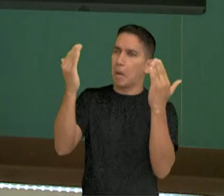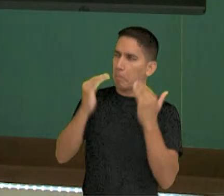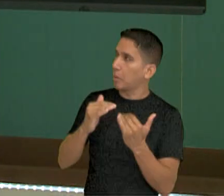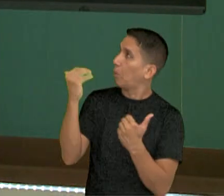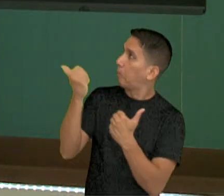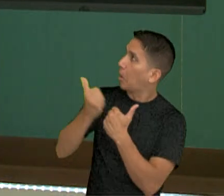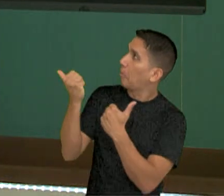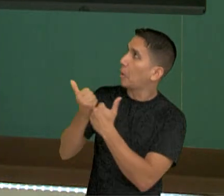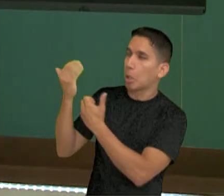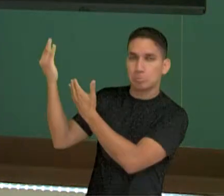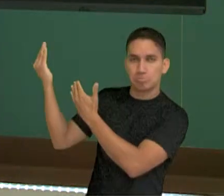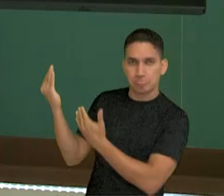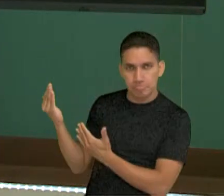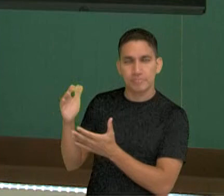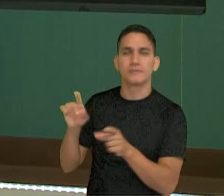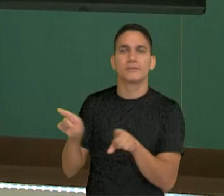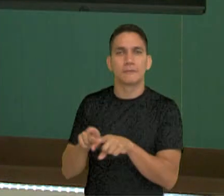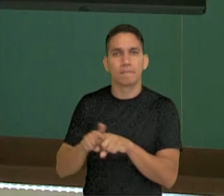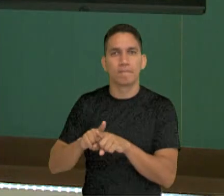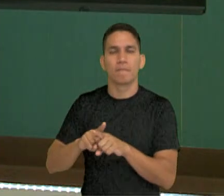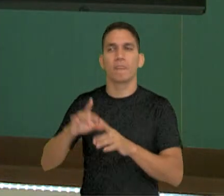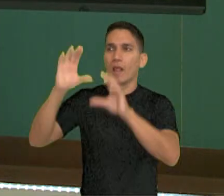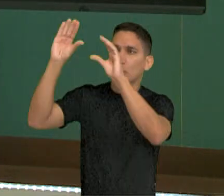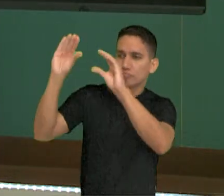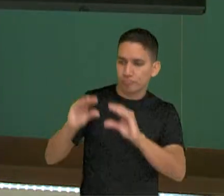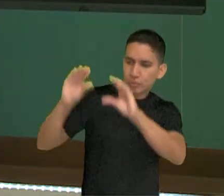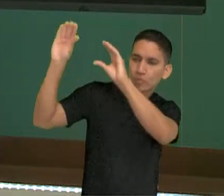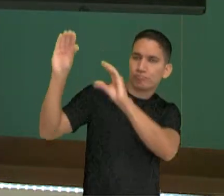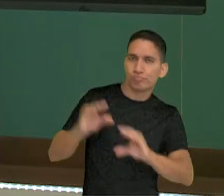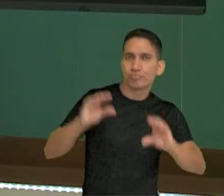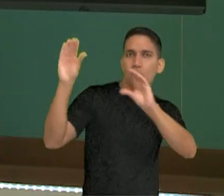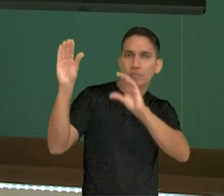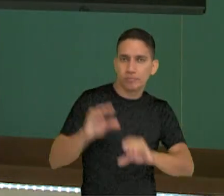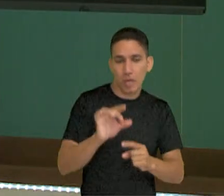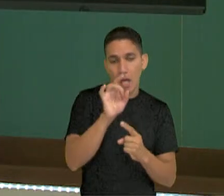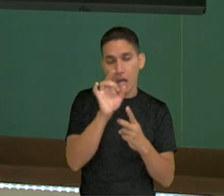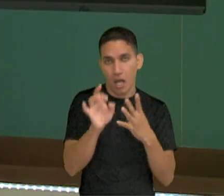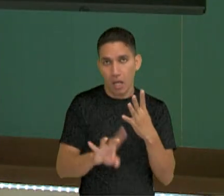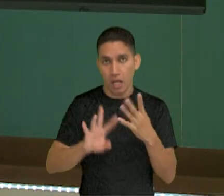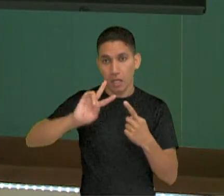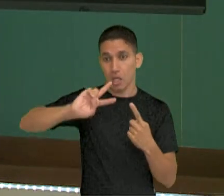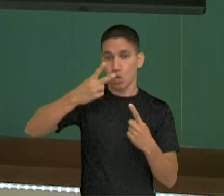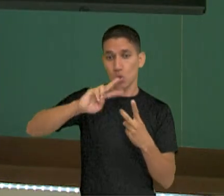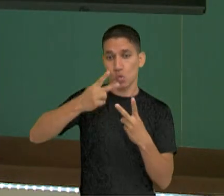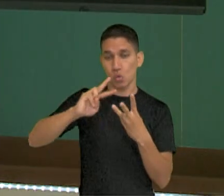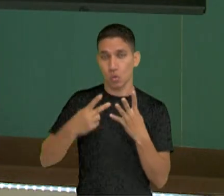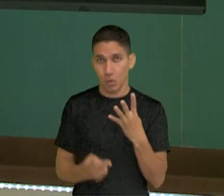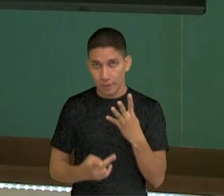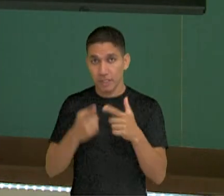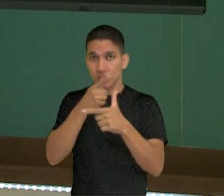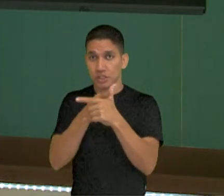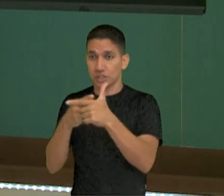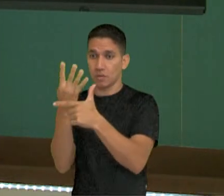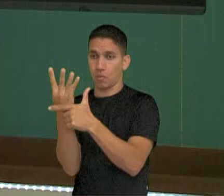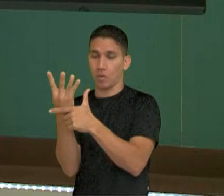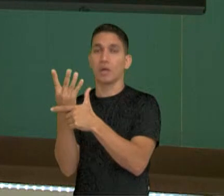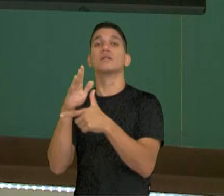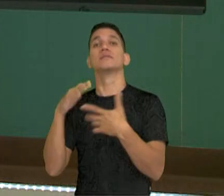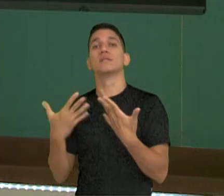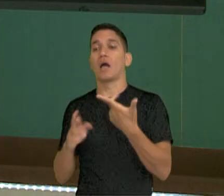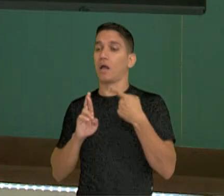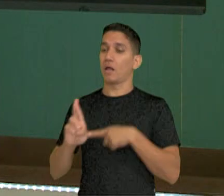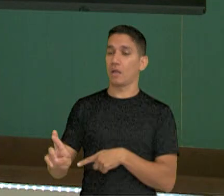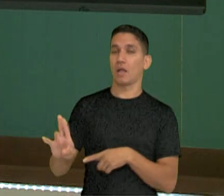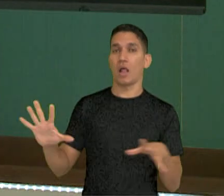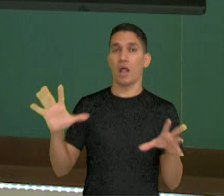média, 58 menos a média, 63 menos a média, cada um elevado ao quadrado, dividido por 4. Portanto,